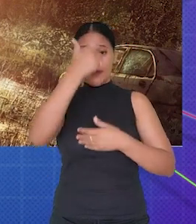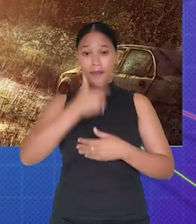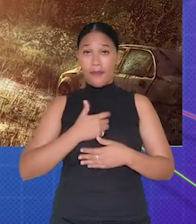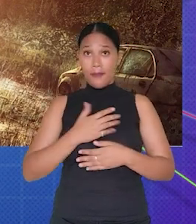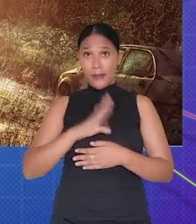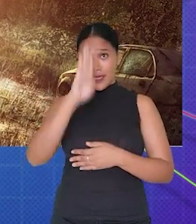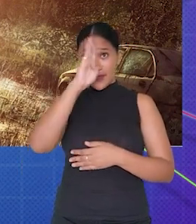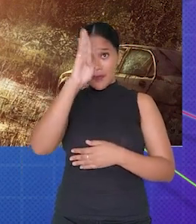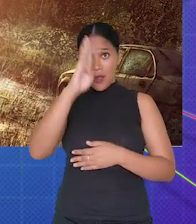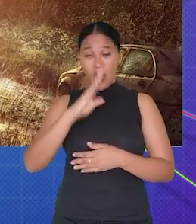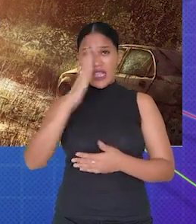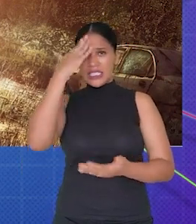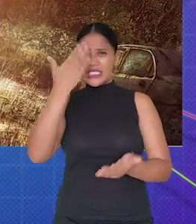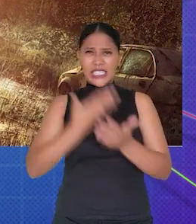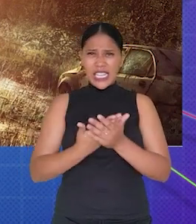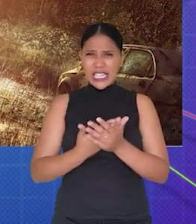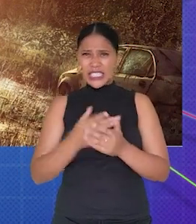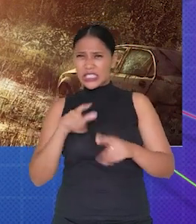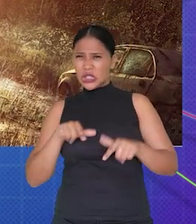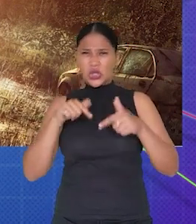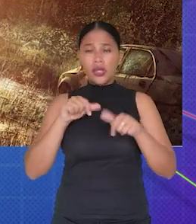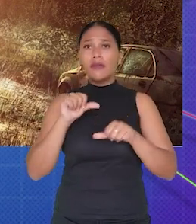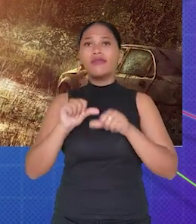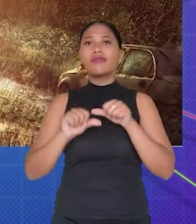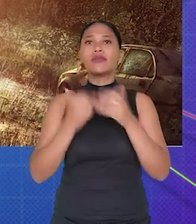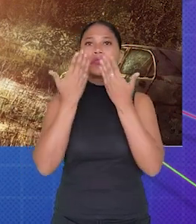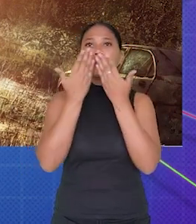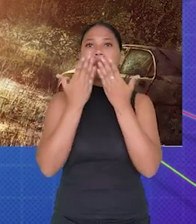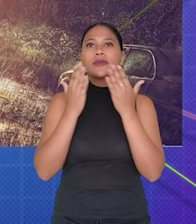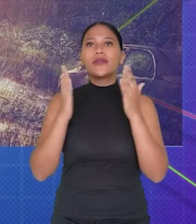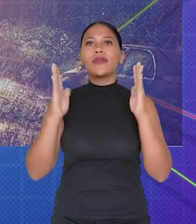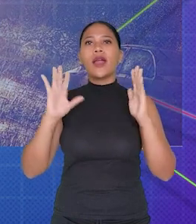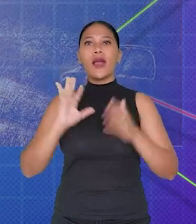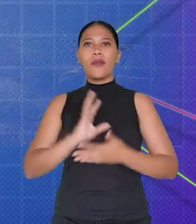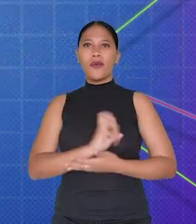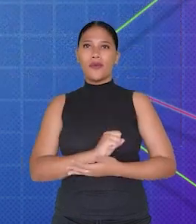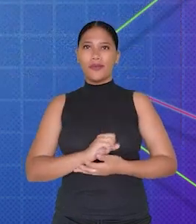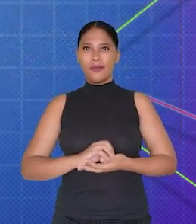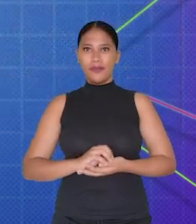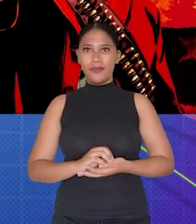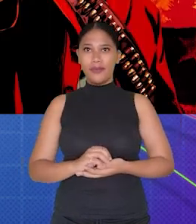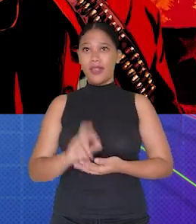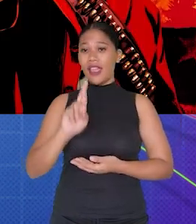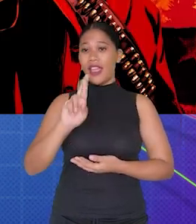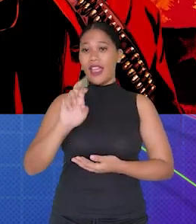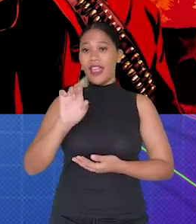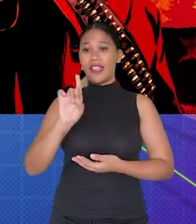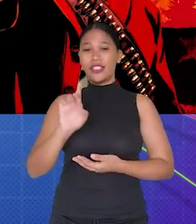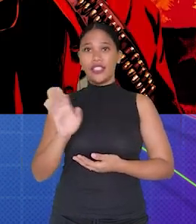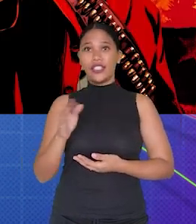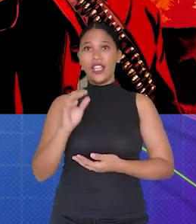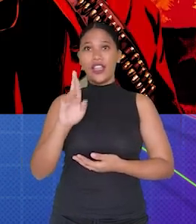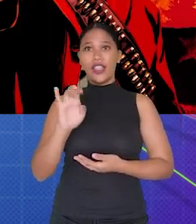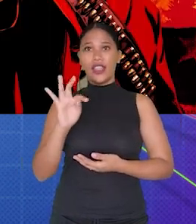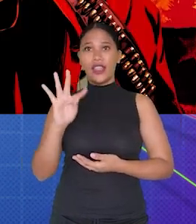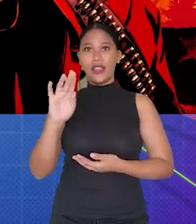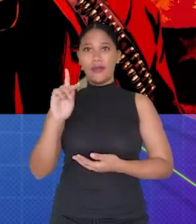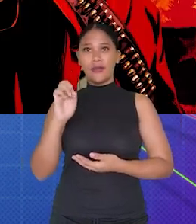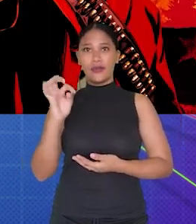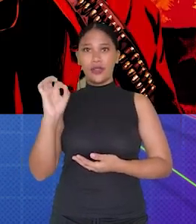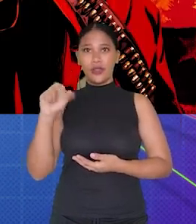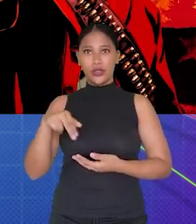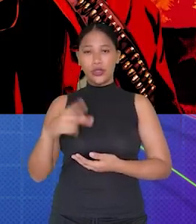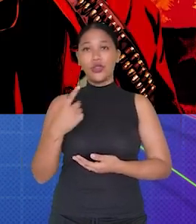é marcada por mudanças em suas crenças e atitudes, se tornando mais aberto e amoroso. Em Red Dead Redemption 2, o